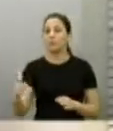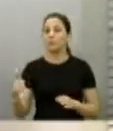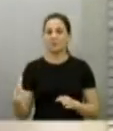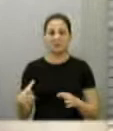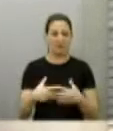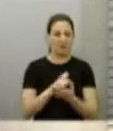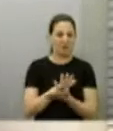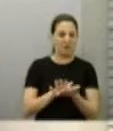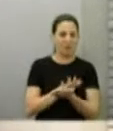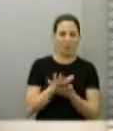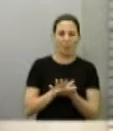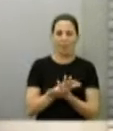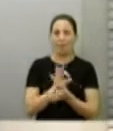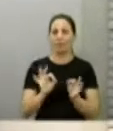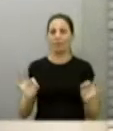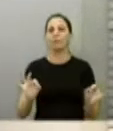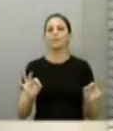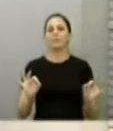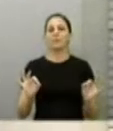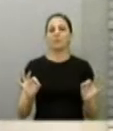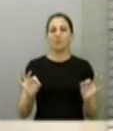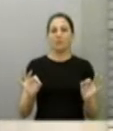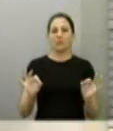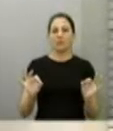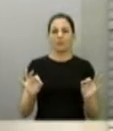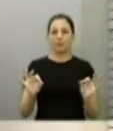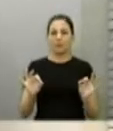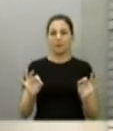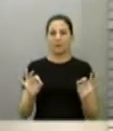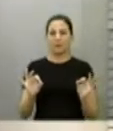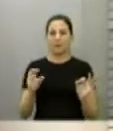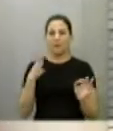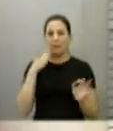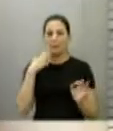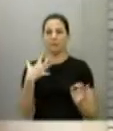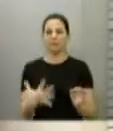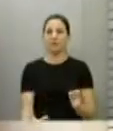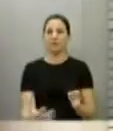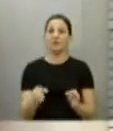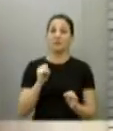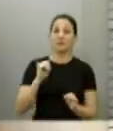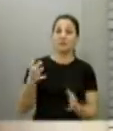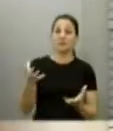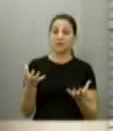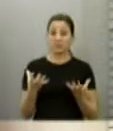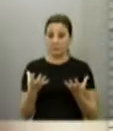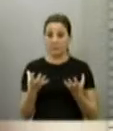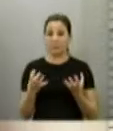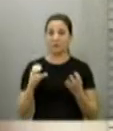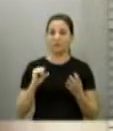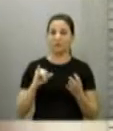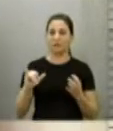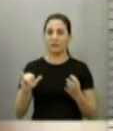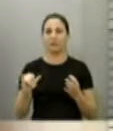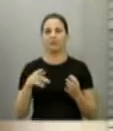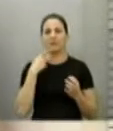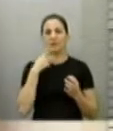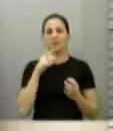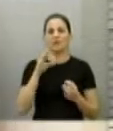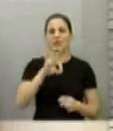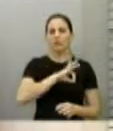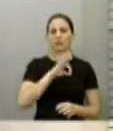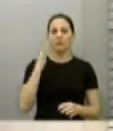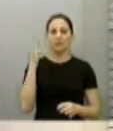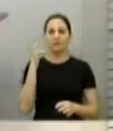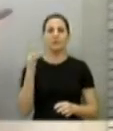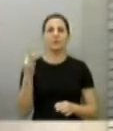foram presos, tem que ter coragem para fazer isso. Porque quem quis participar de uma comissão para poder dizer que a Polícia Federal e a